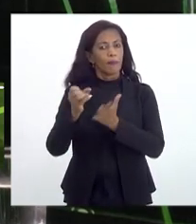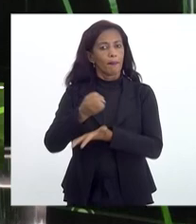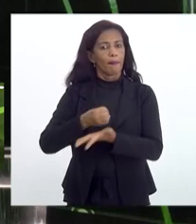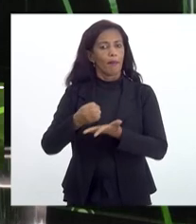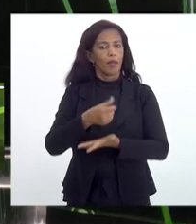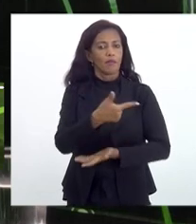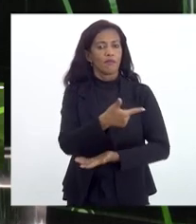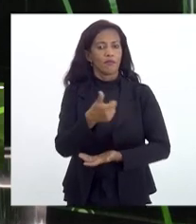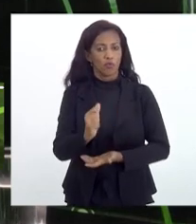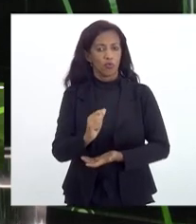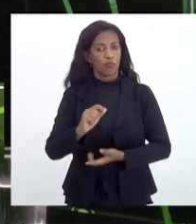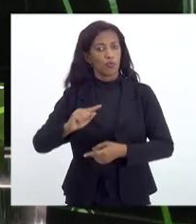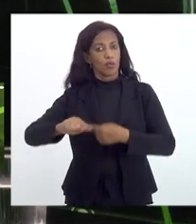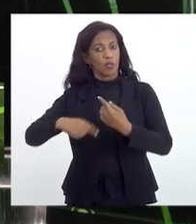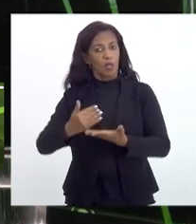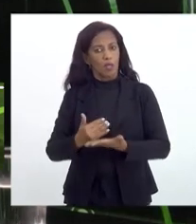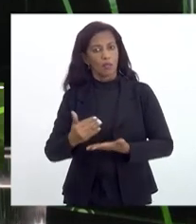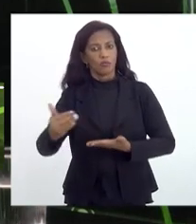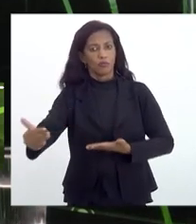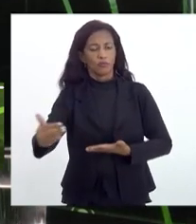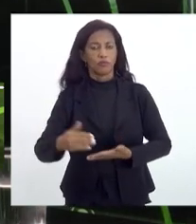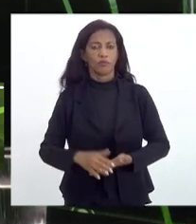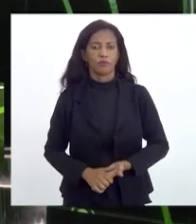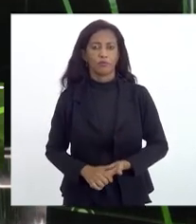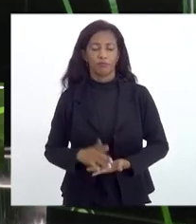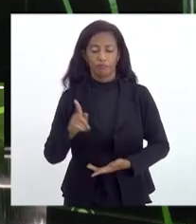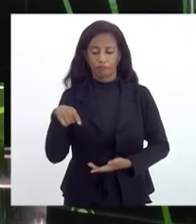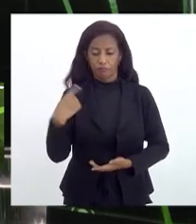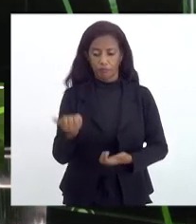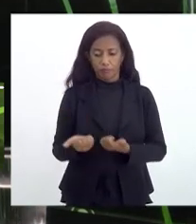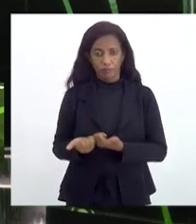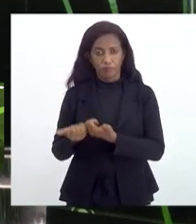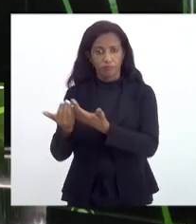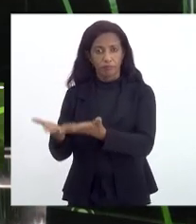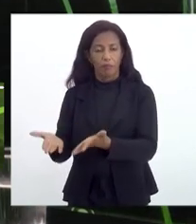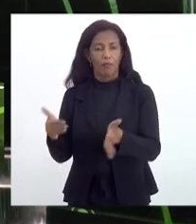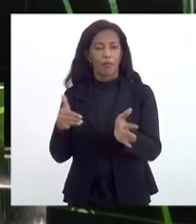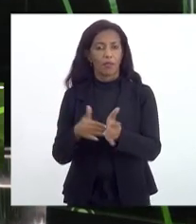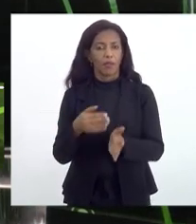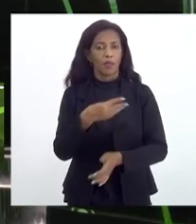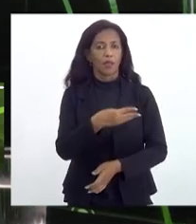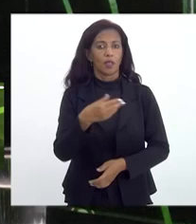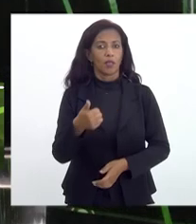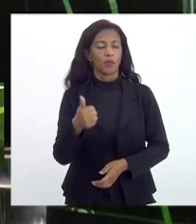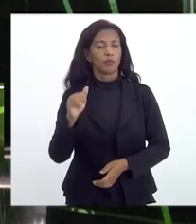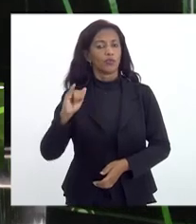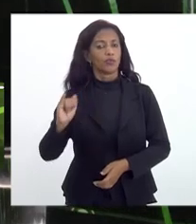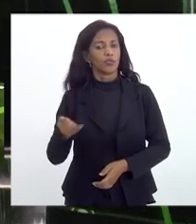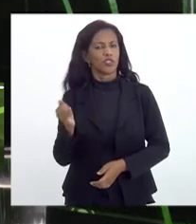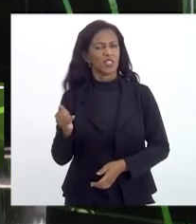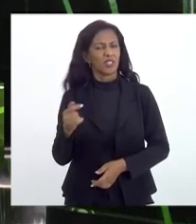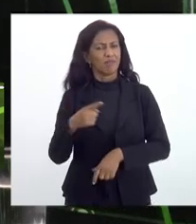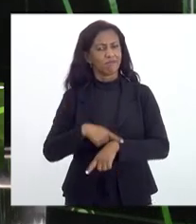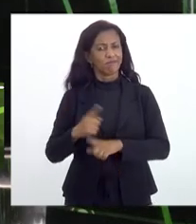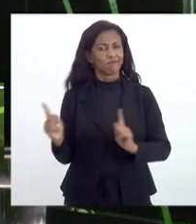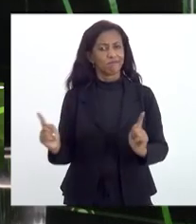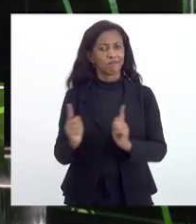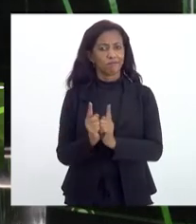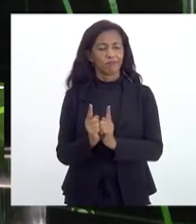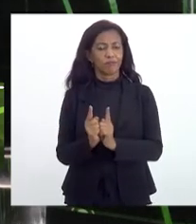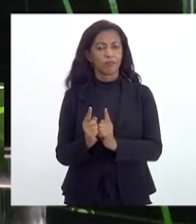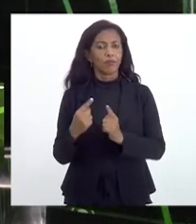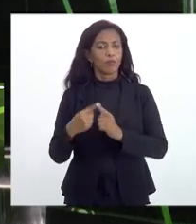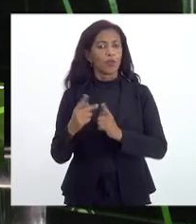21 e daí em diante. E nós teríamos que entregar isso até 31 de janeiro, que é um prazo muito curto, porque